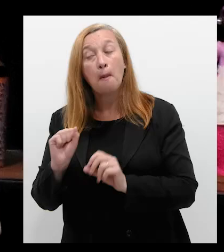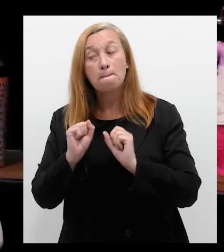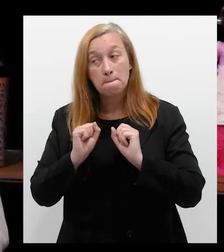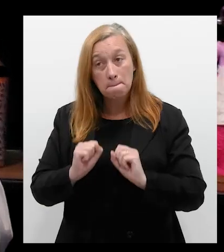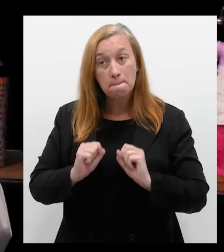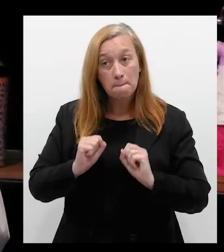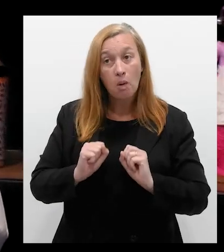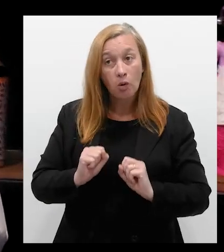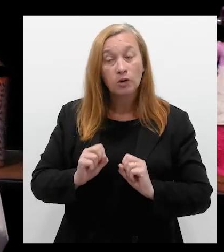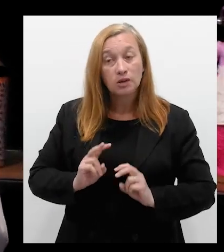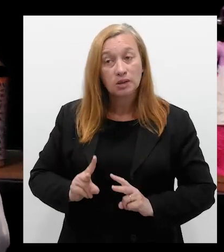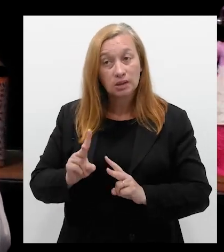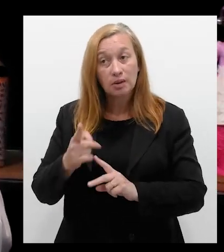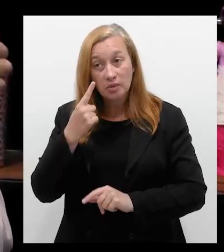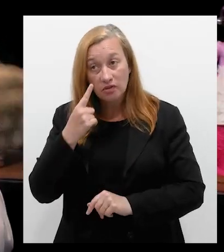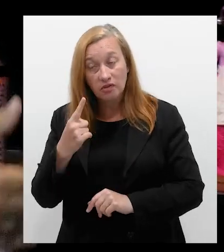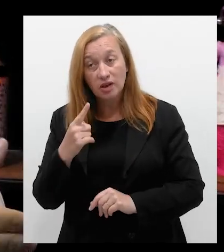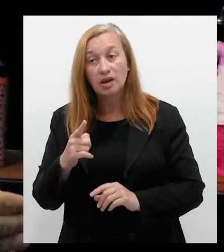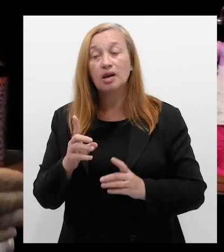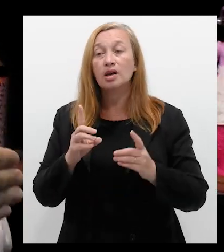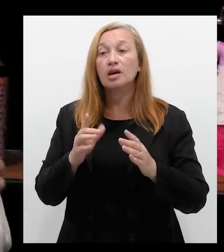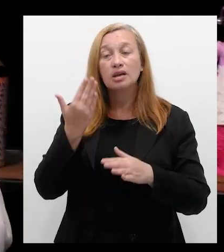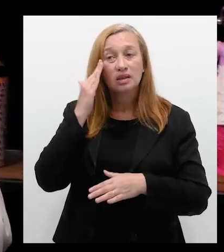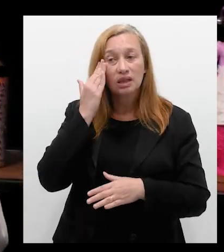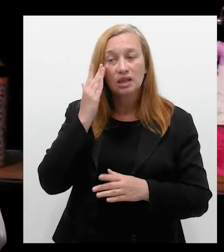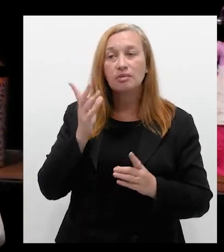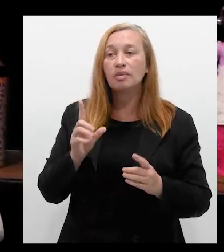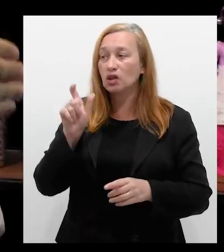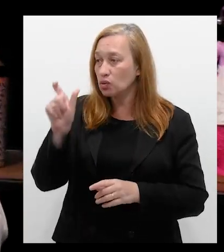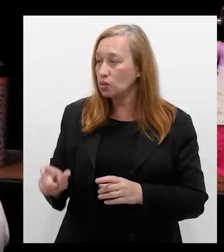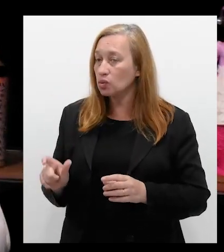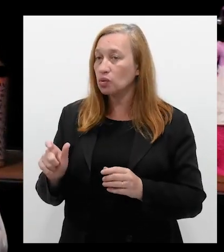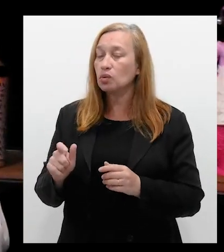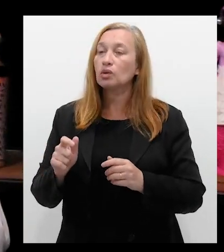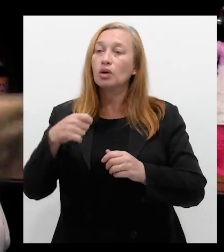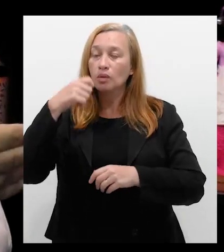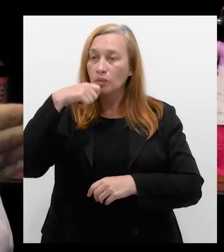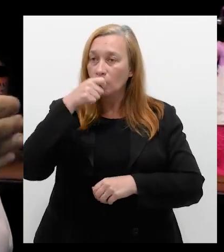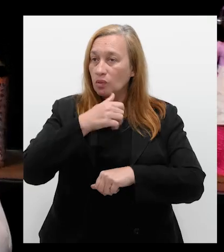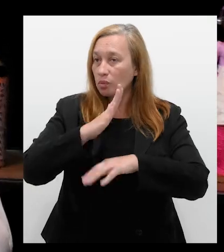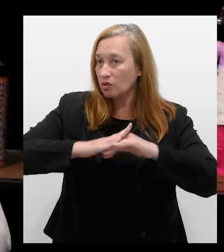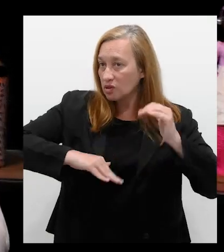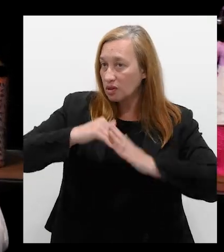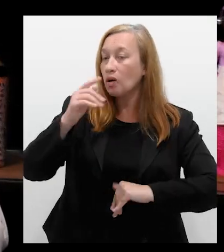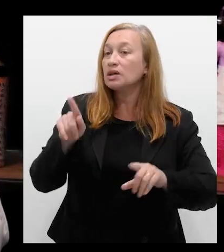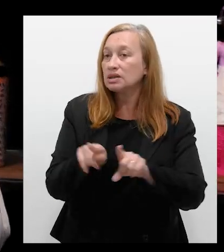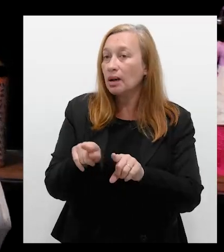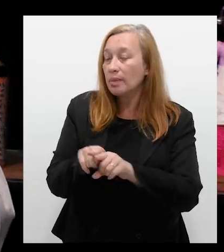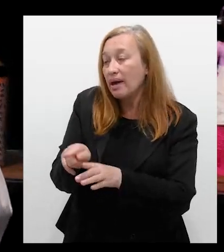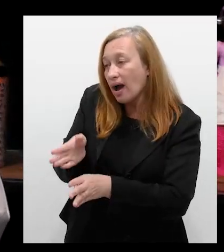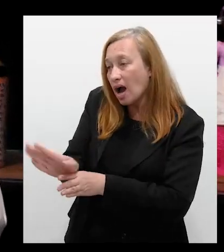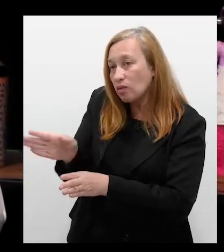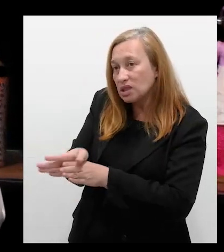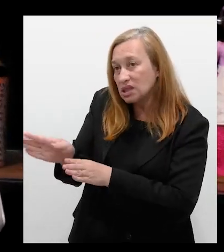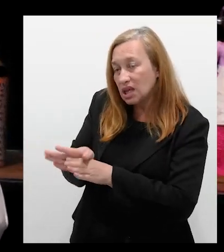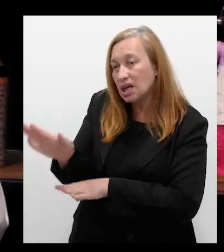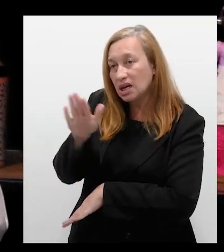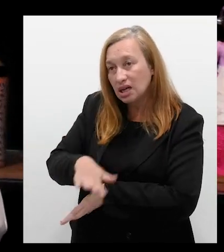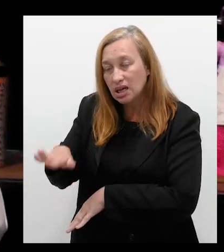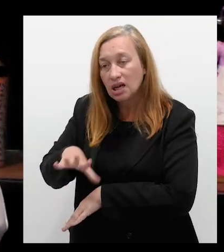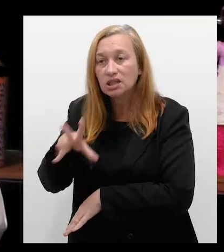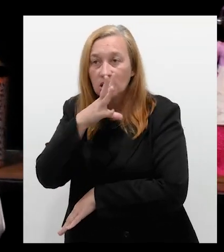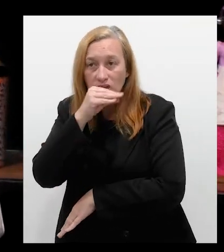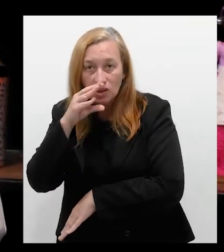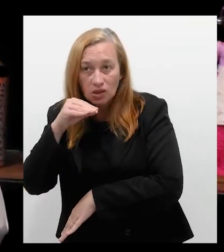que pode, né, eu sempre buscar esse atendimento odontológico para que o dentista, o profissional, ele também oriente essa criança,